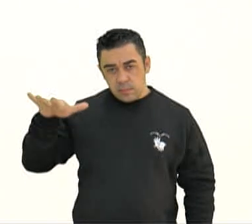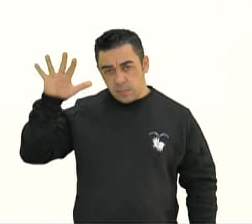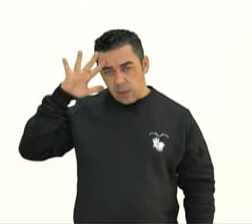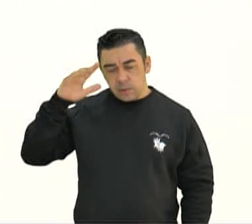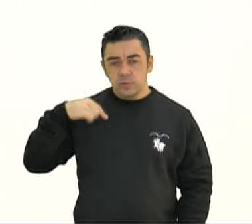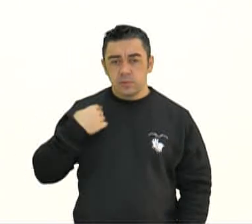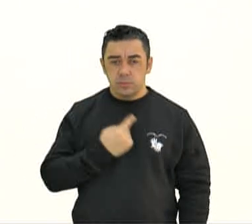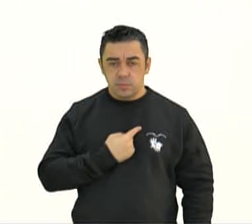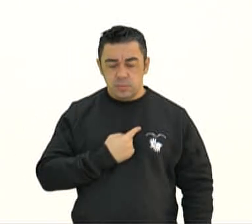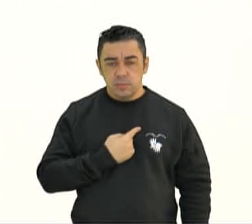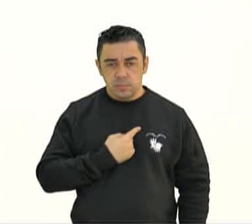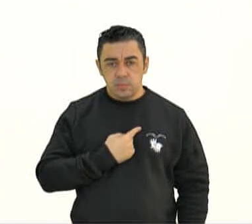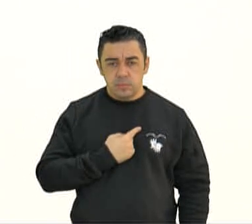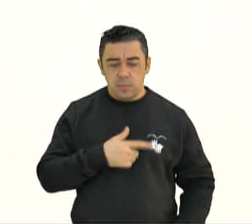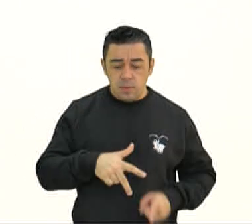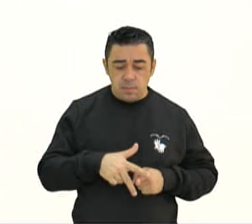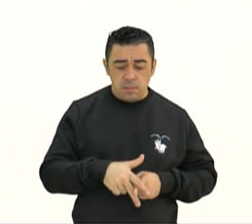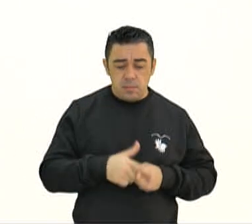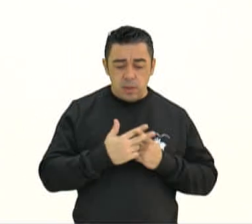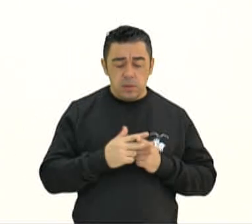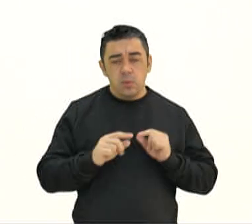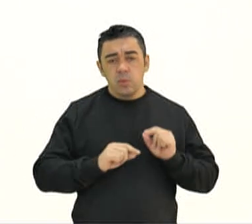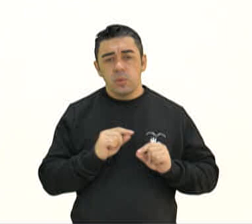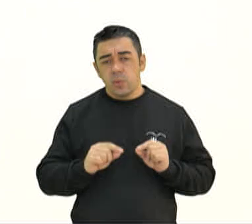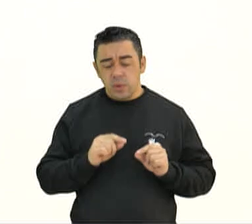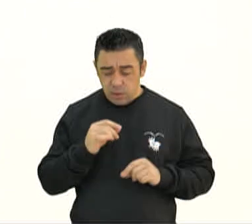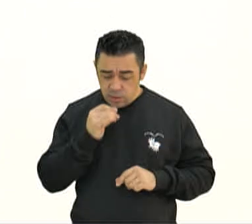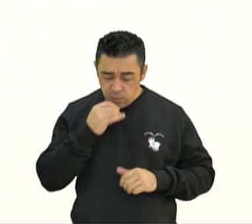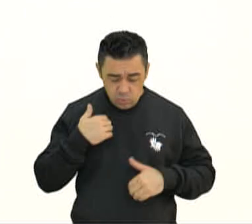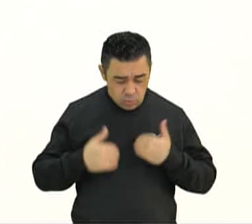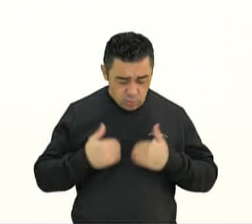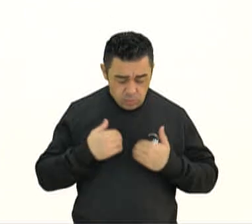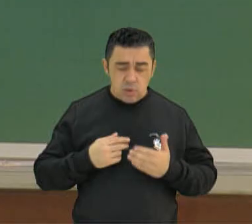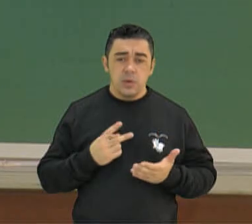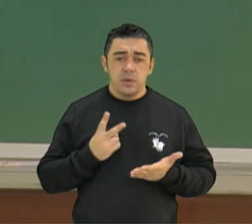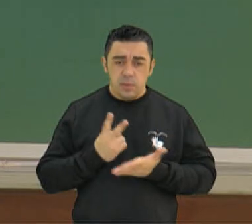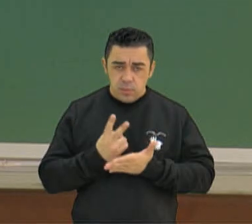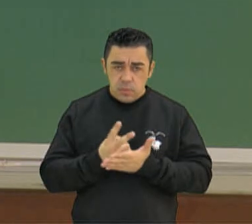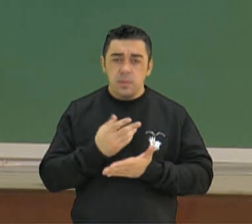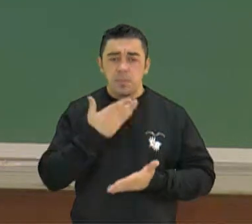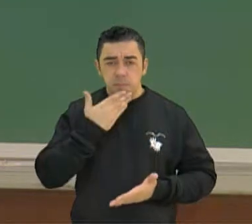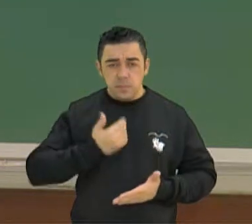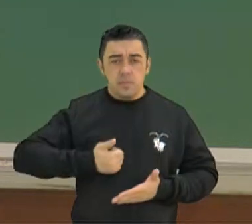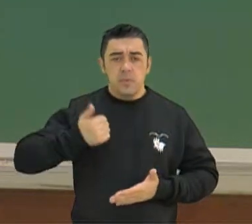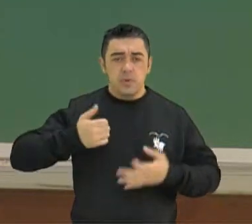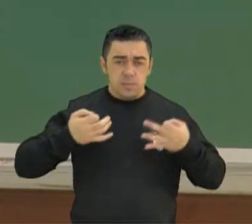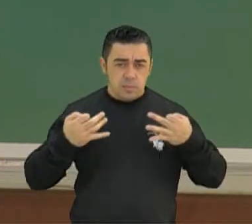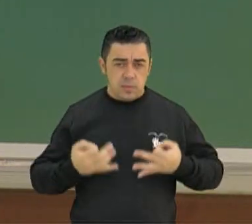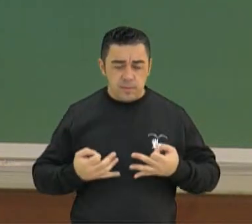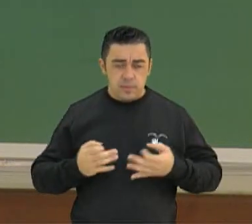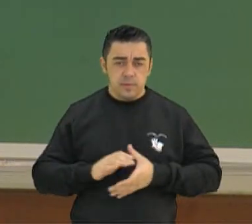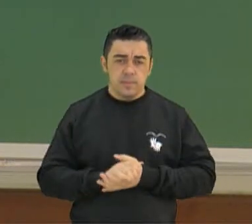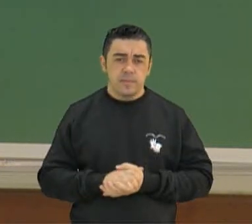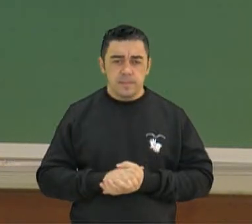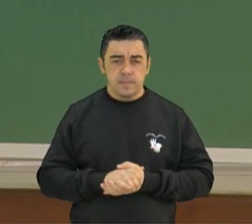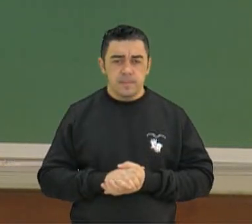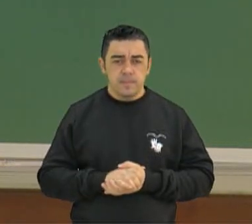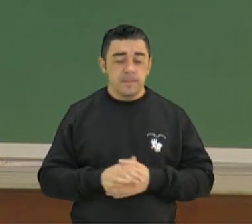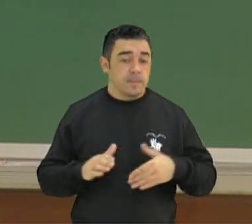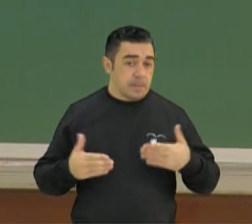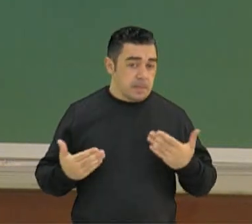abordamos. Manutenção da insatisfação com o próprio corpo para sempre buscar um aperfeiçoamento, a perfeição.